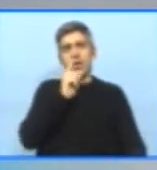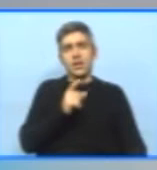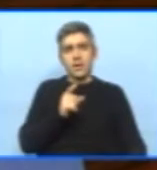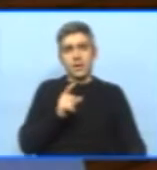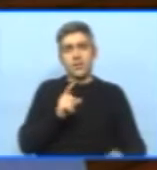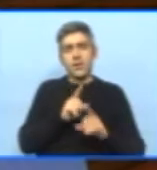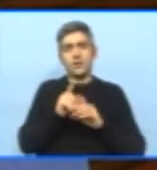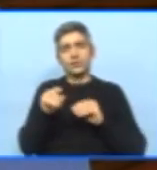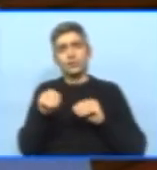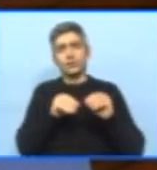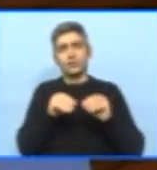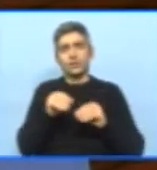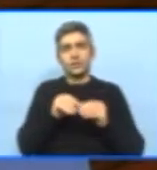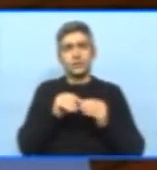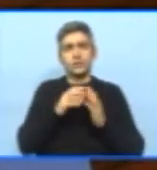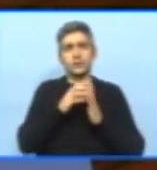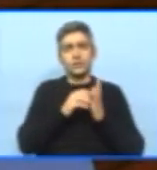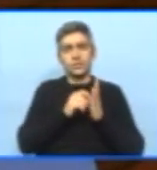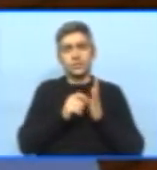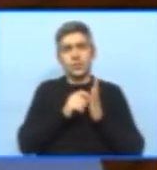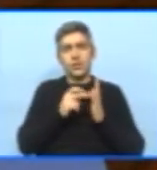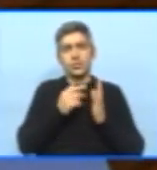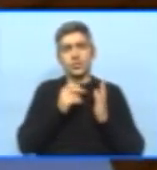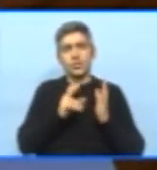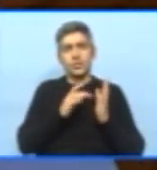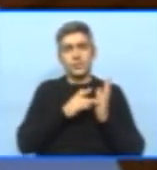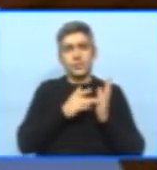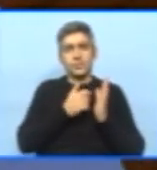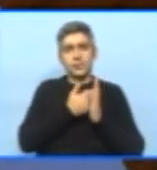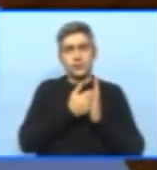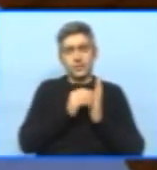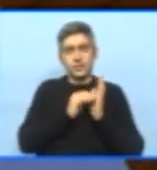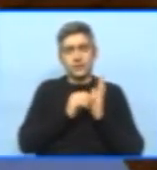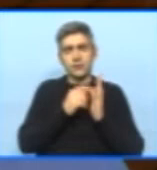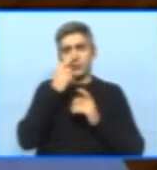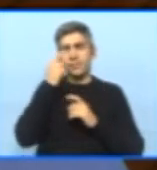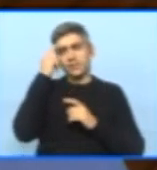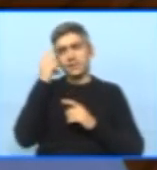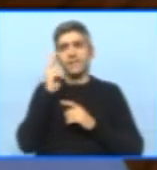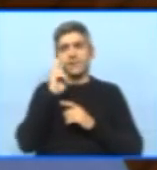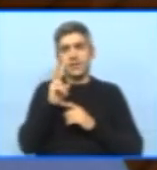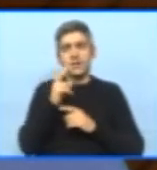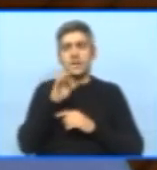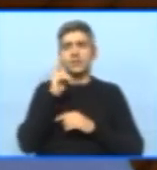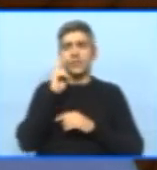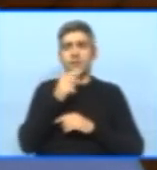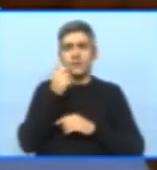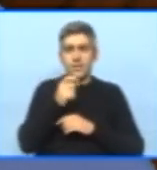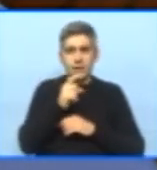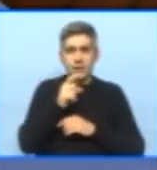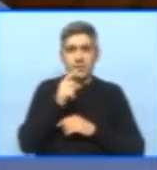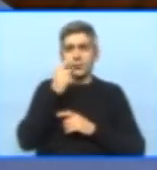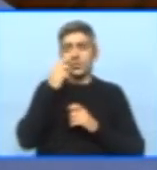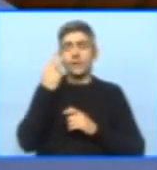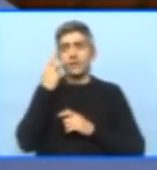sempre este jogo que o autor bíblico faz, é que aqueles que pensam ver não veem, e depois aqueles que não